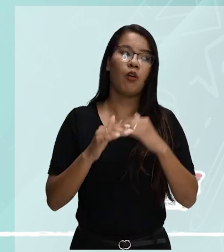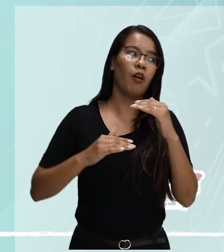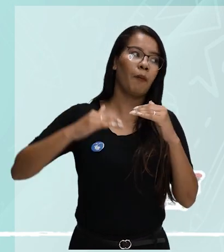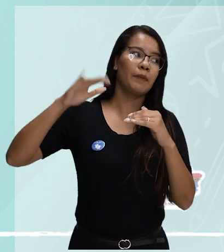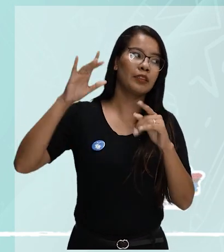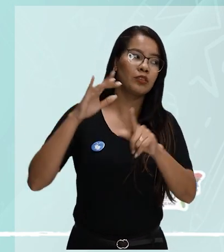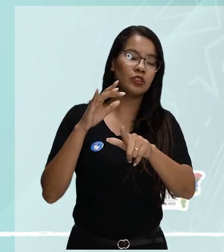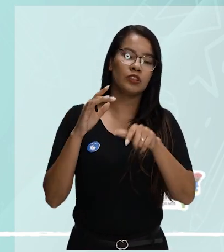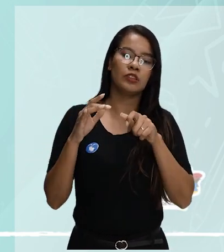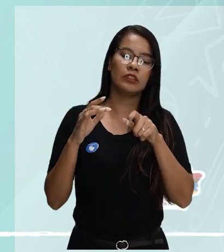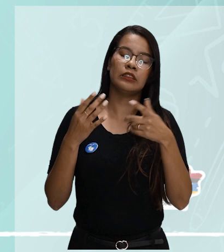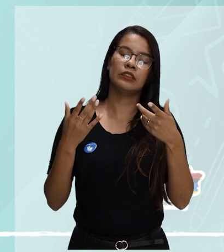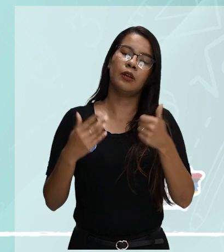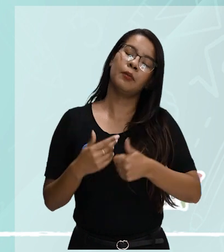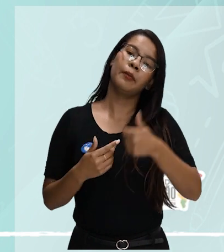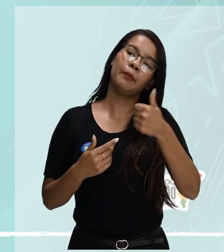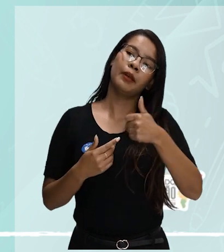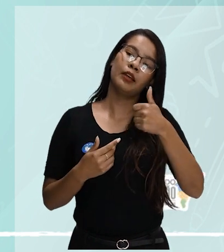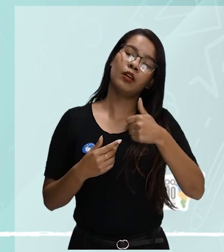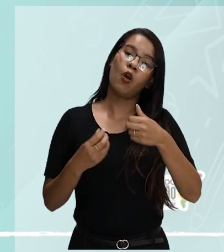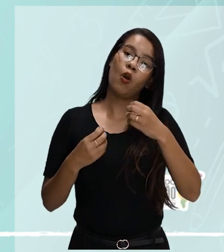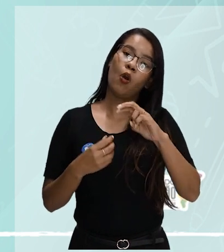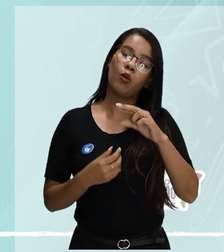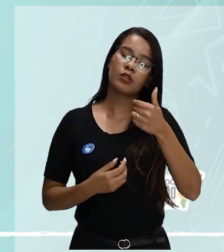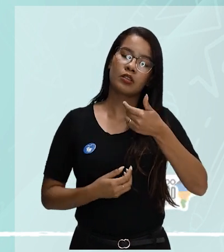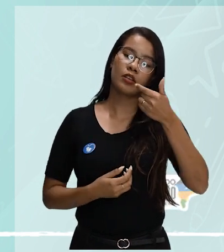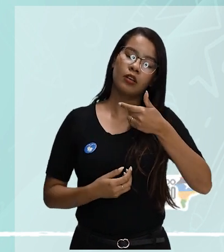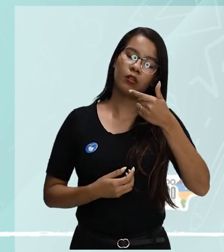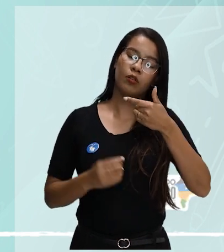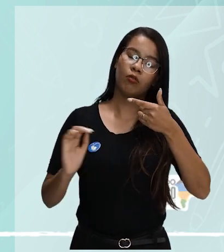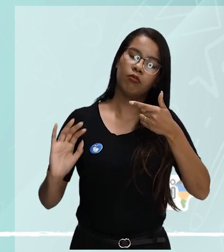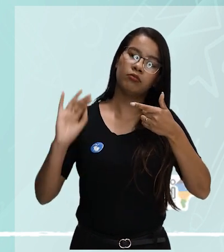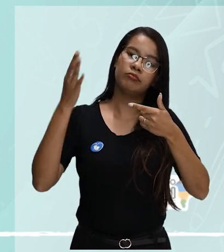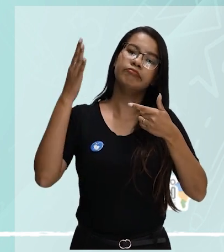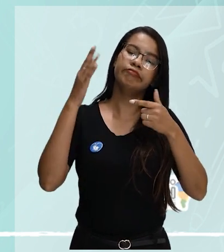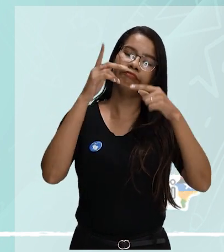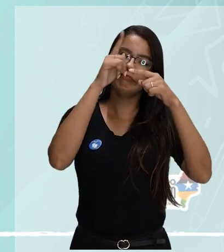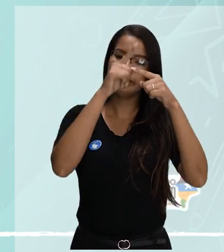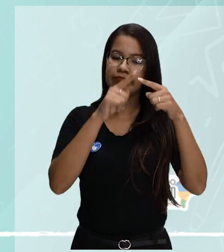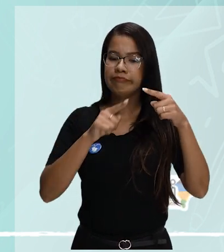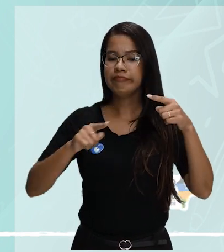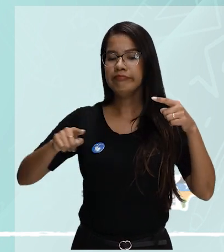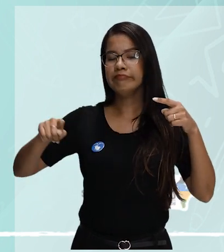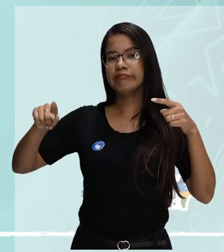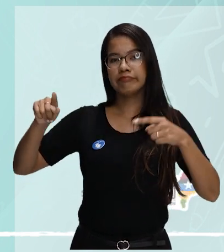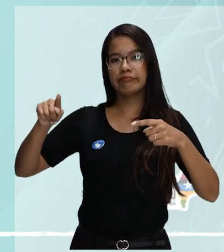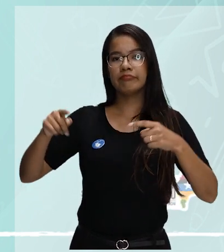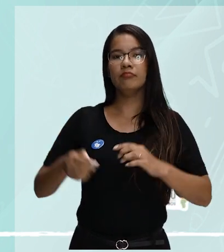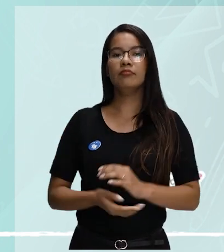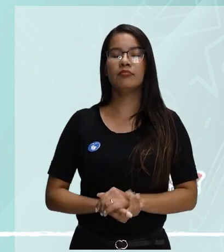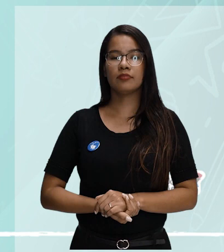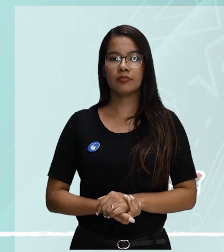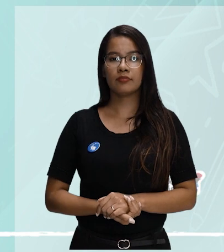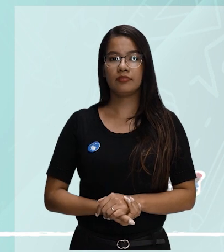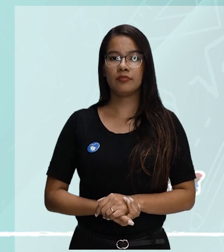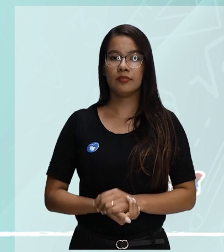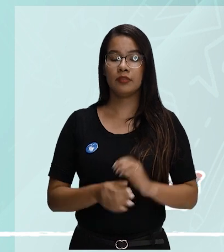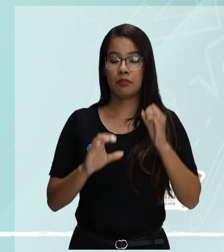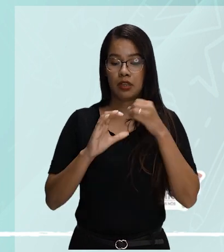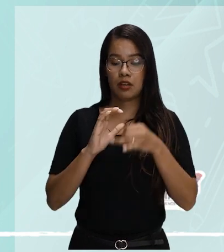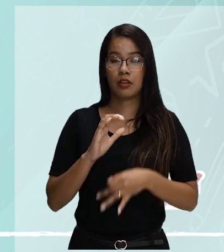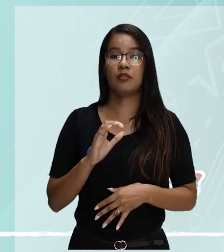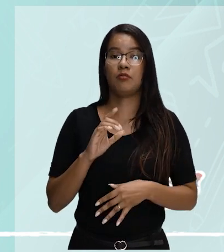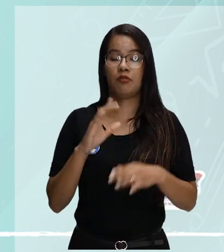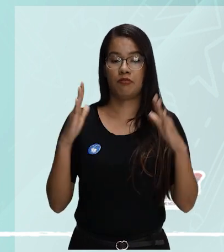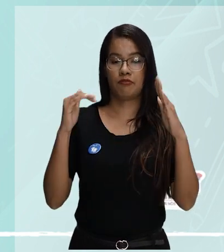gráfico aqui, primeiro como no segundo, acontece essa reta ou essa curva descendente. Essa é a característica